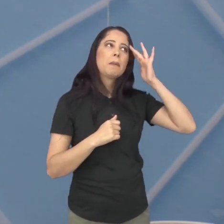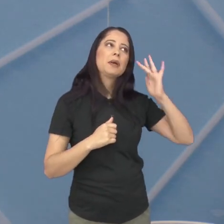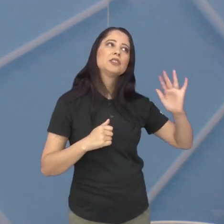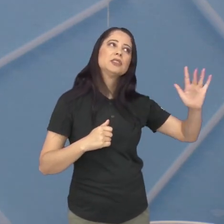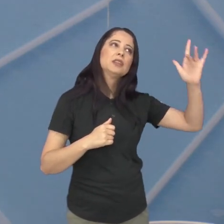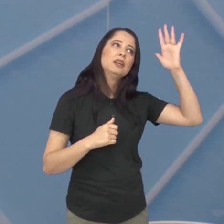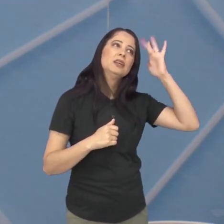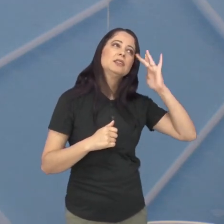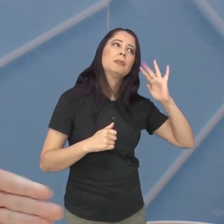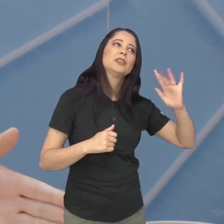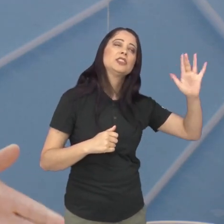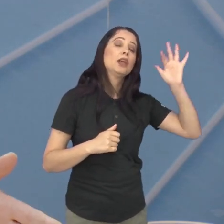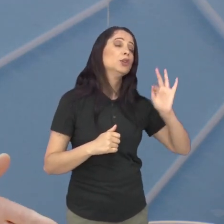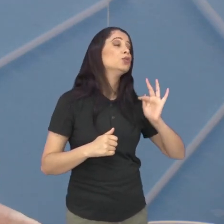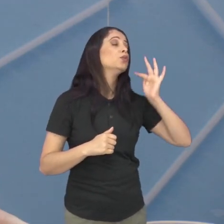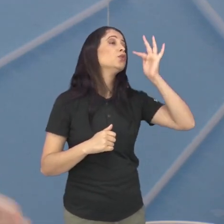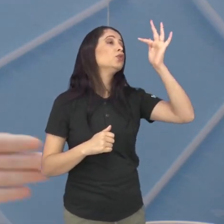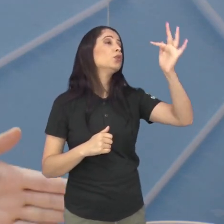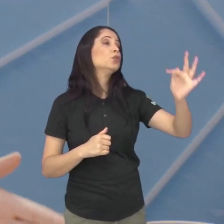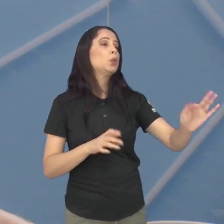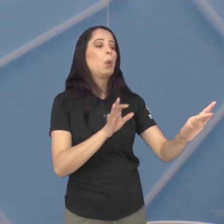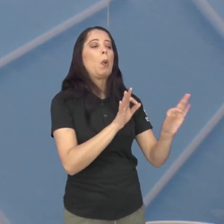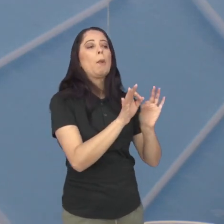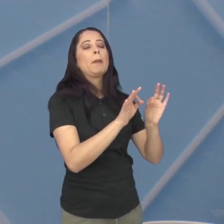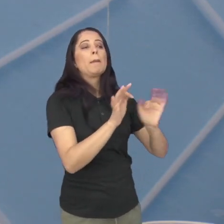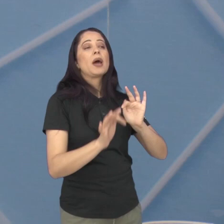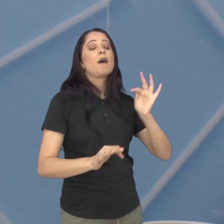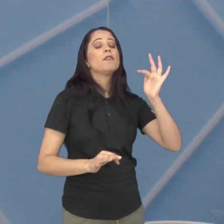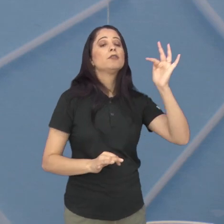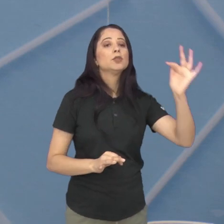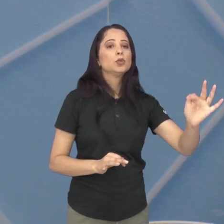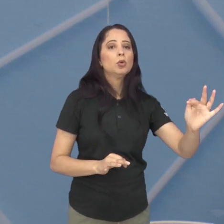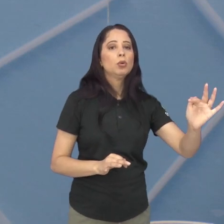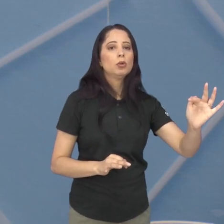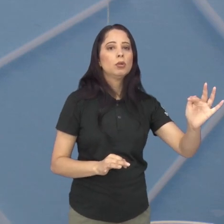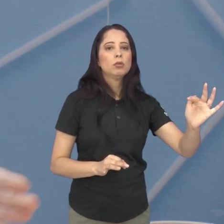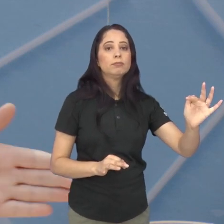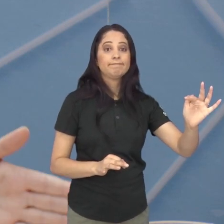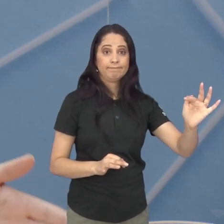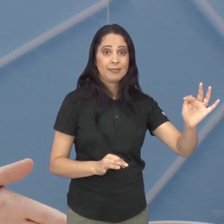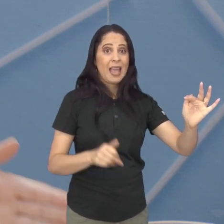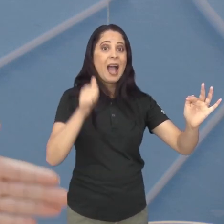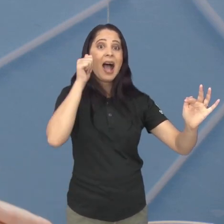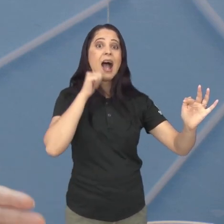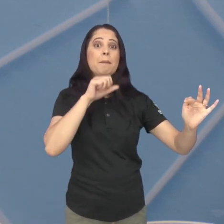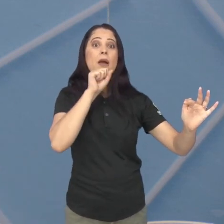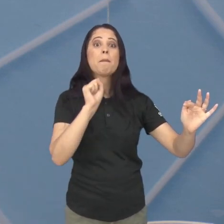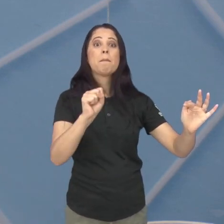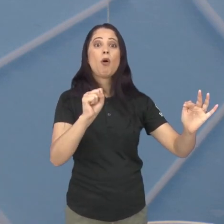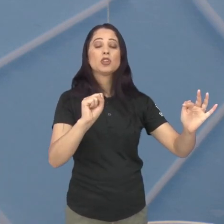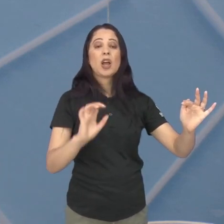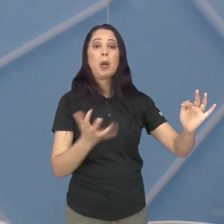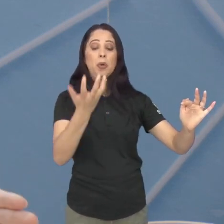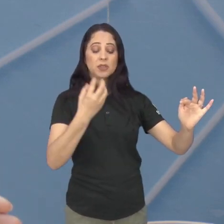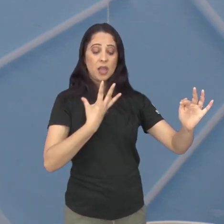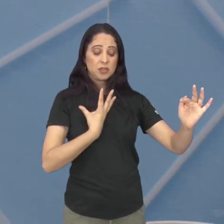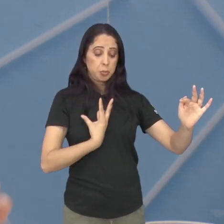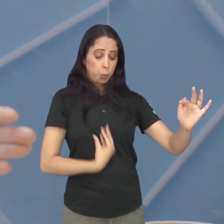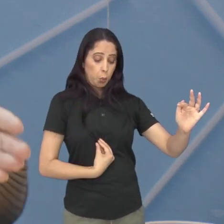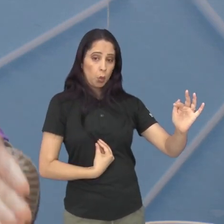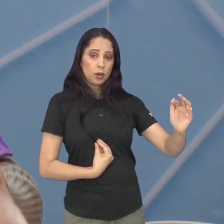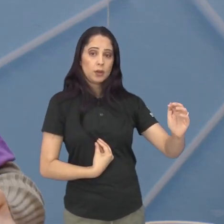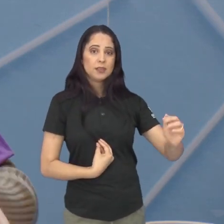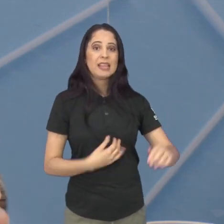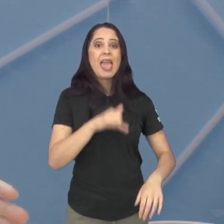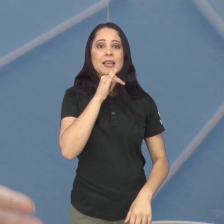E essa é uma esse é um dos grandes problemas, né, da mãe atípica, esse excesso de frustração. Então, assim,